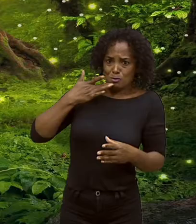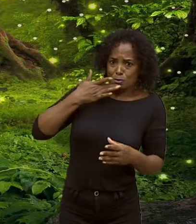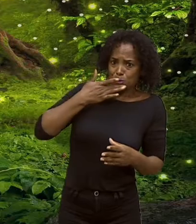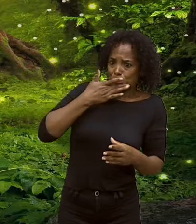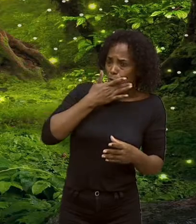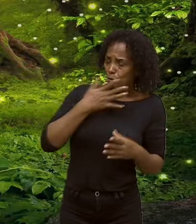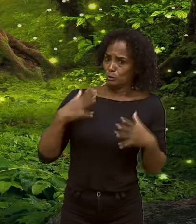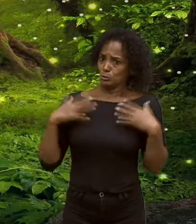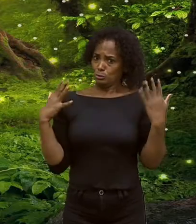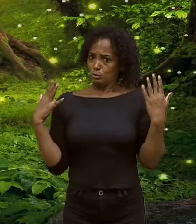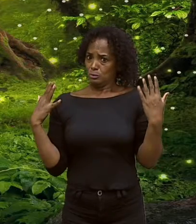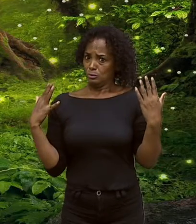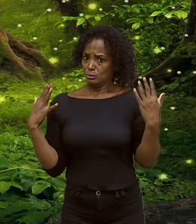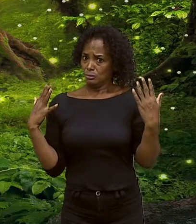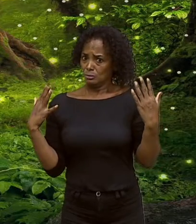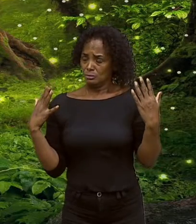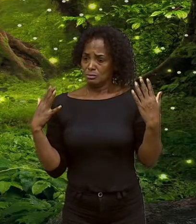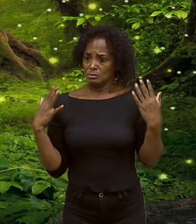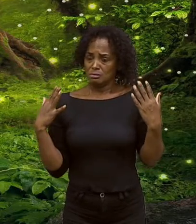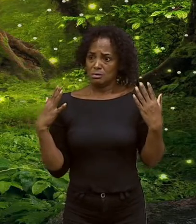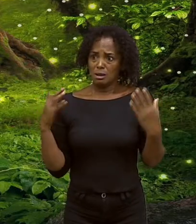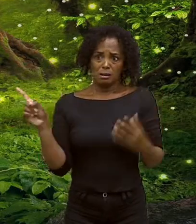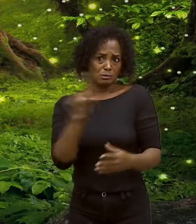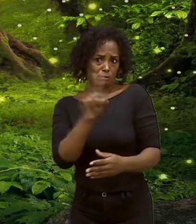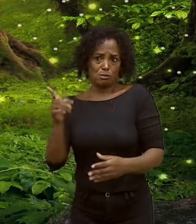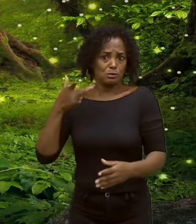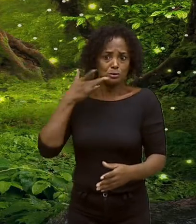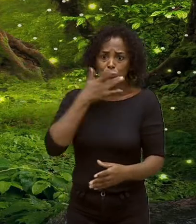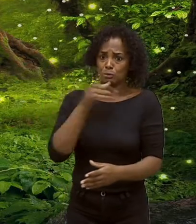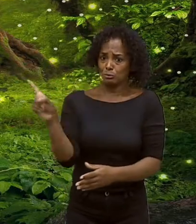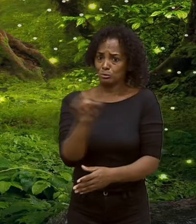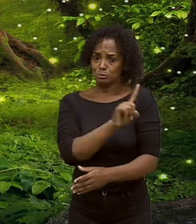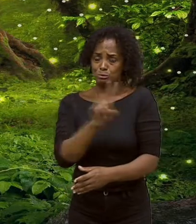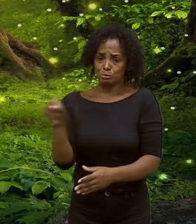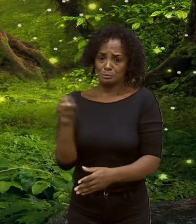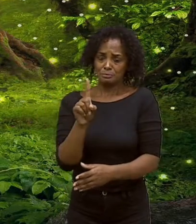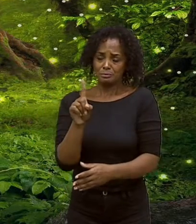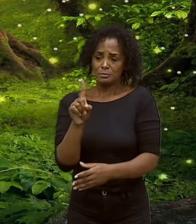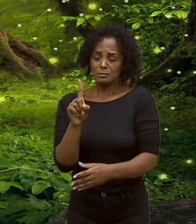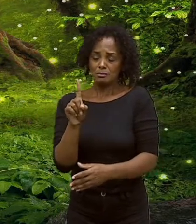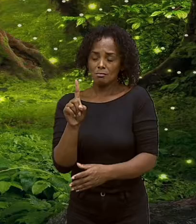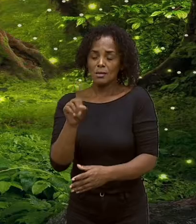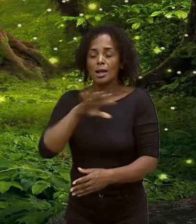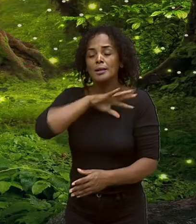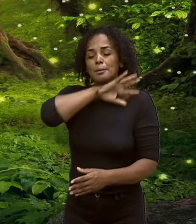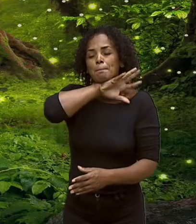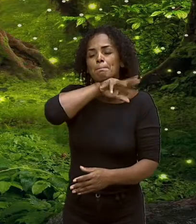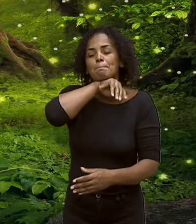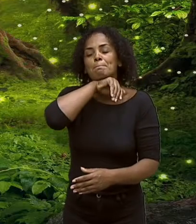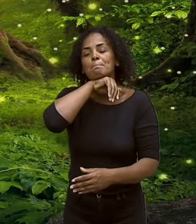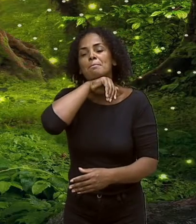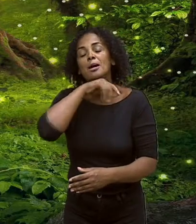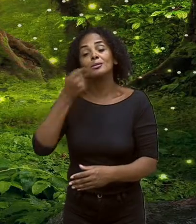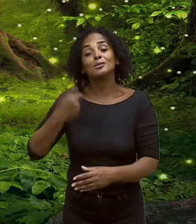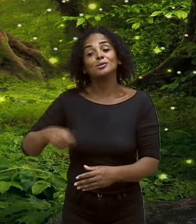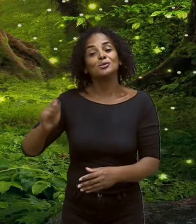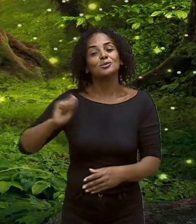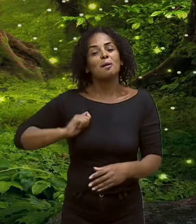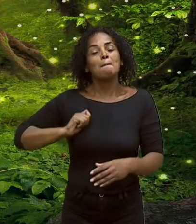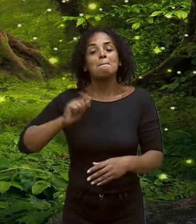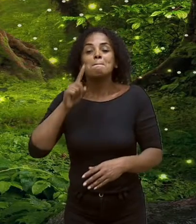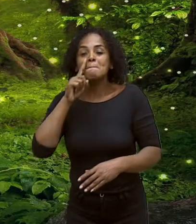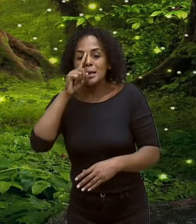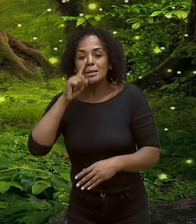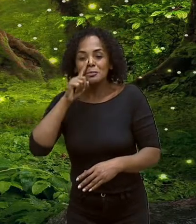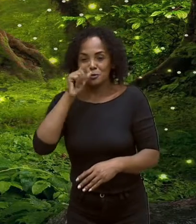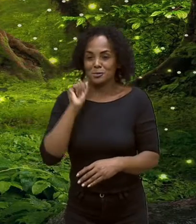Exclamou o ratinho. Não me chame de gostoso. Das criaturas da floresta, sou o mais